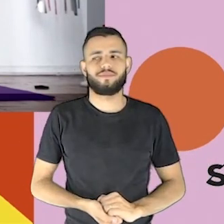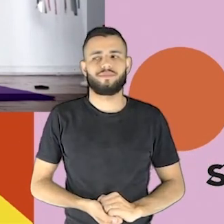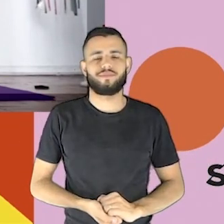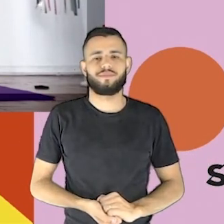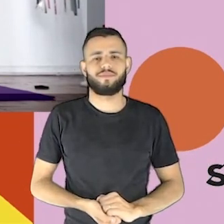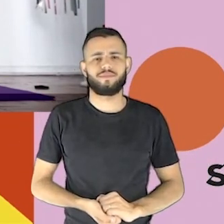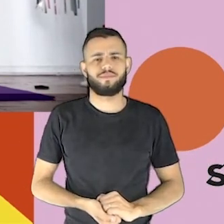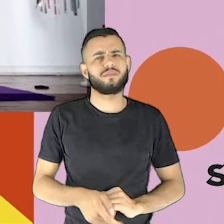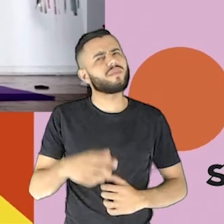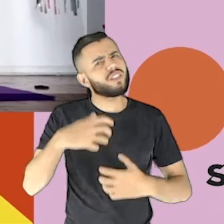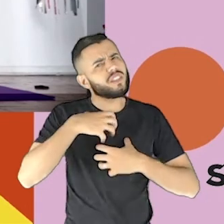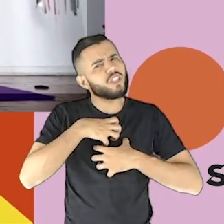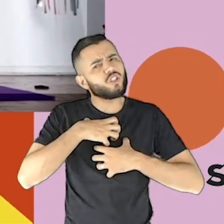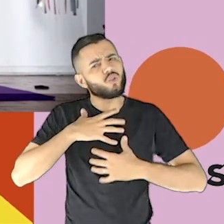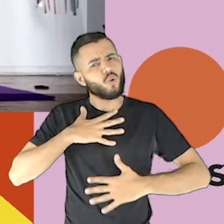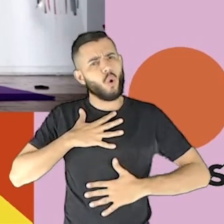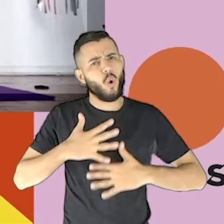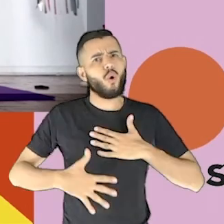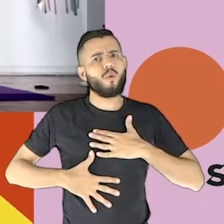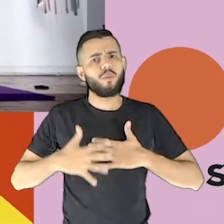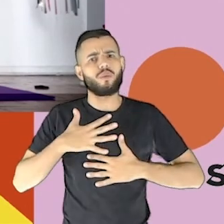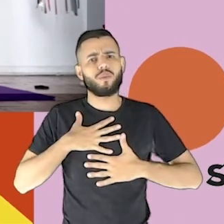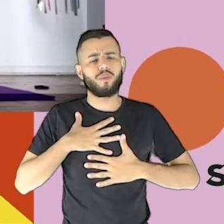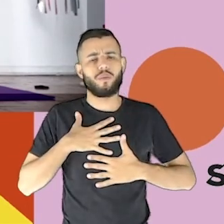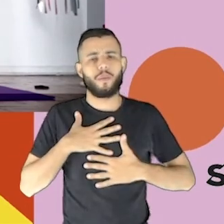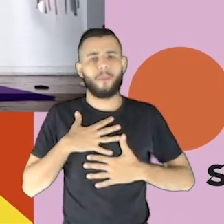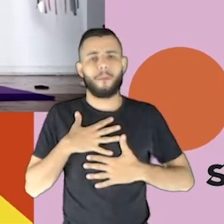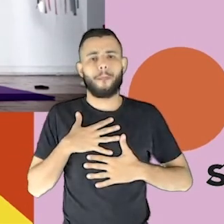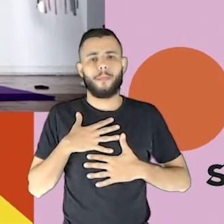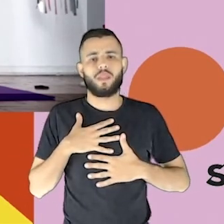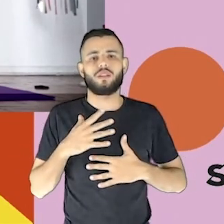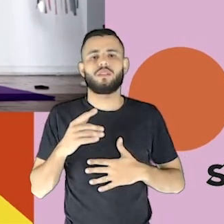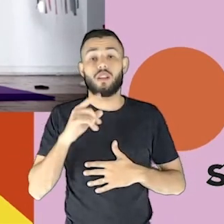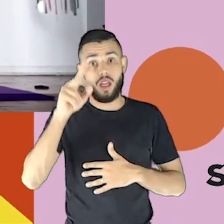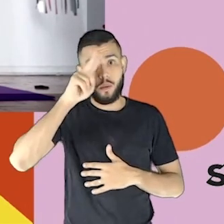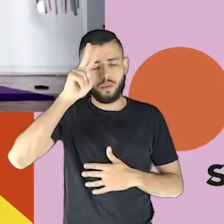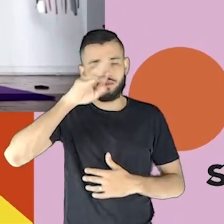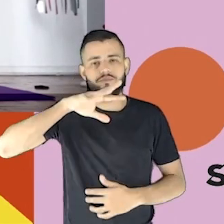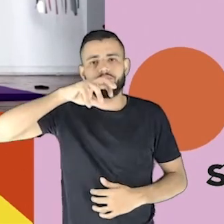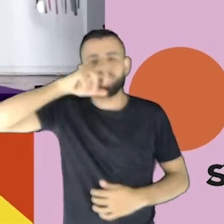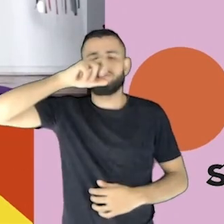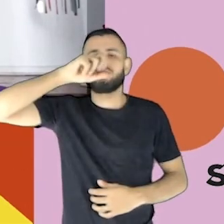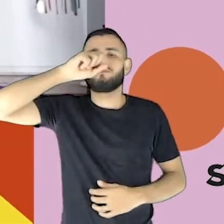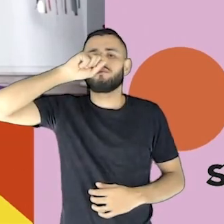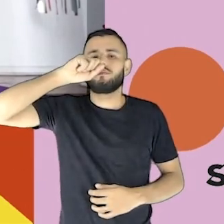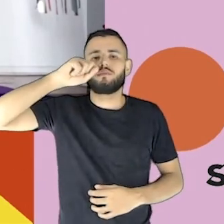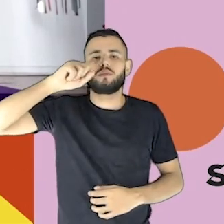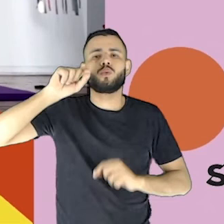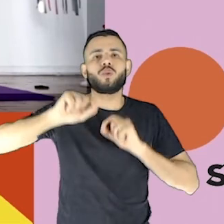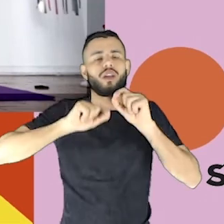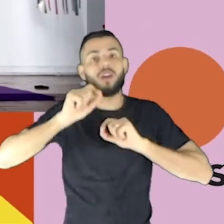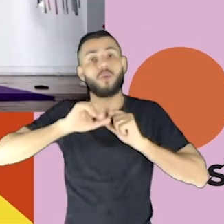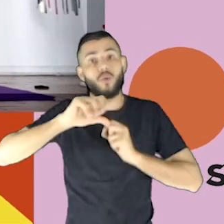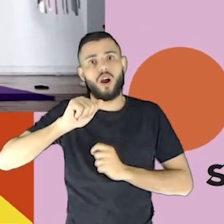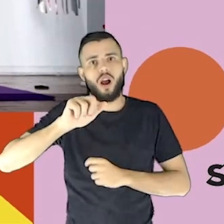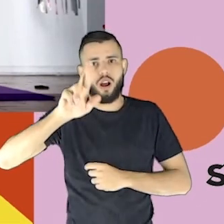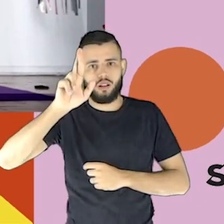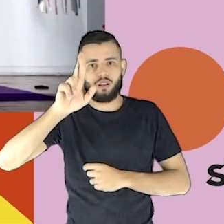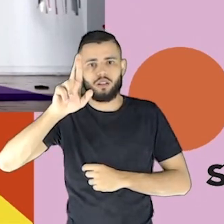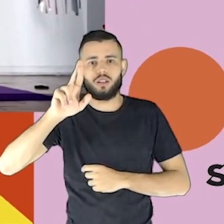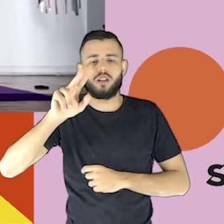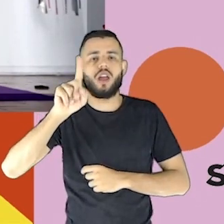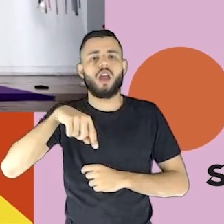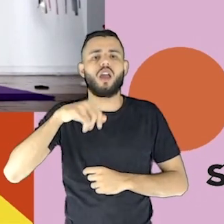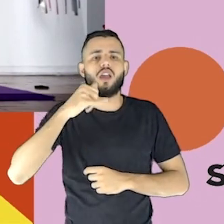E sente seu corpo contar. Lembra que na yoga, quando a gente inspira, a gente está trazendo ar. Na yoga, a gente chama energia